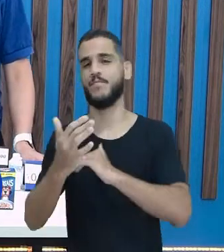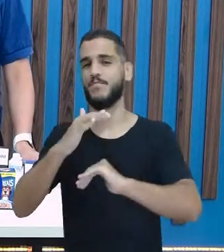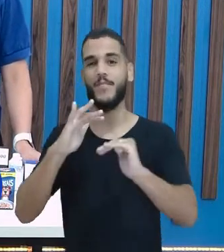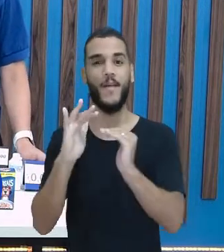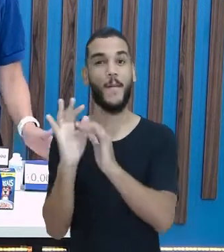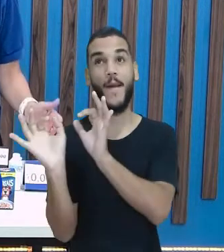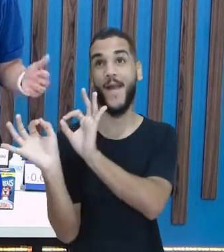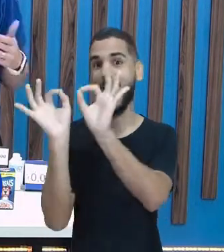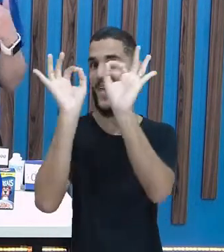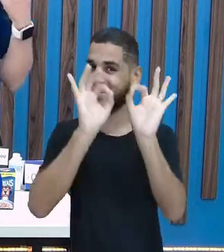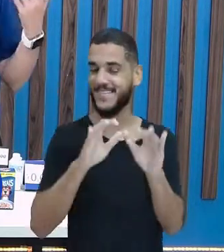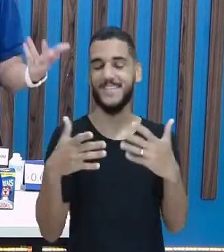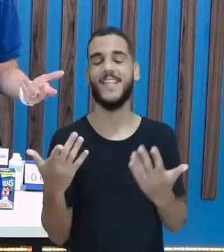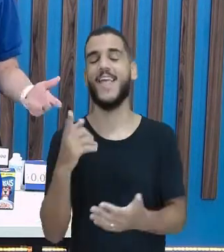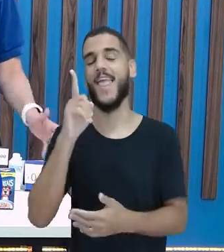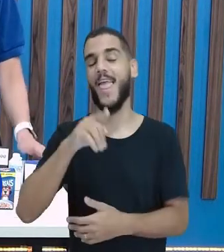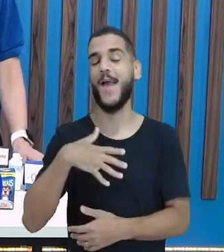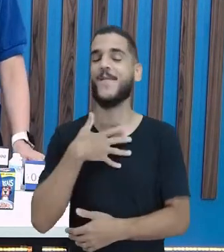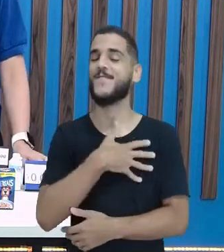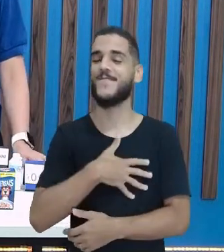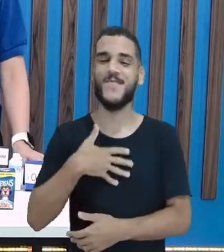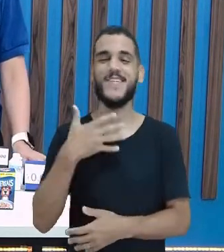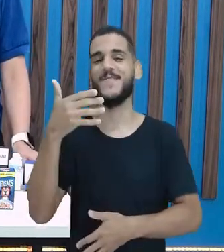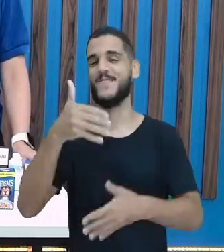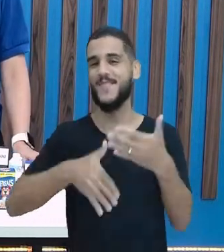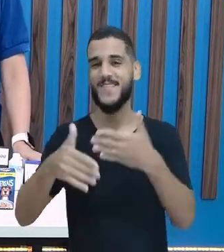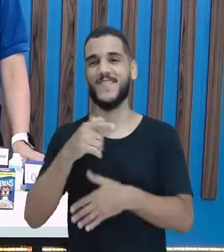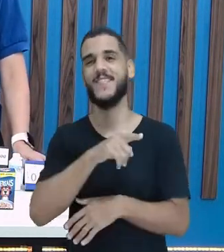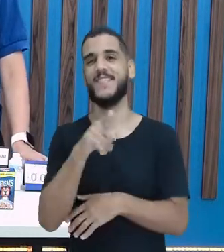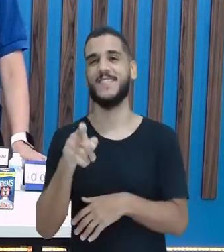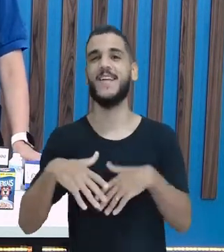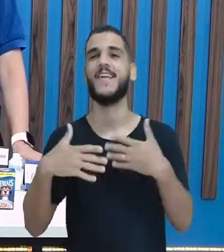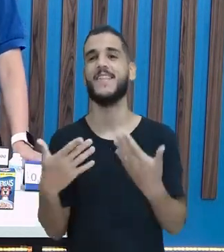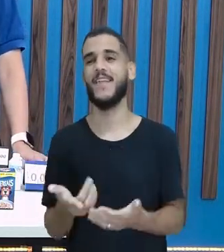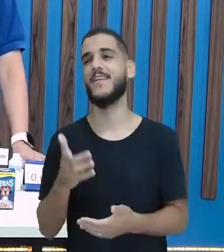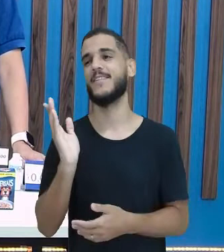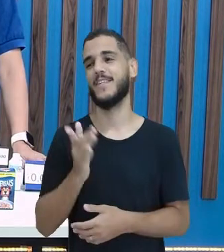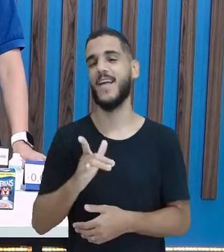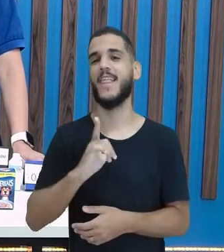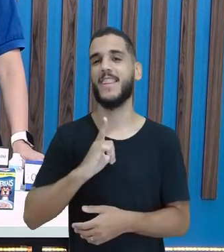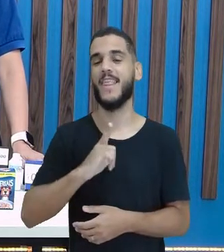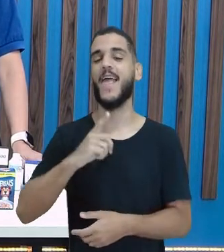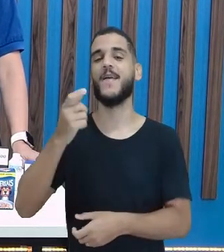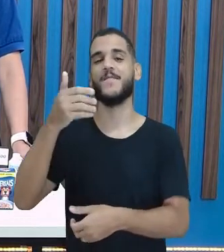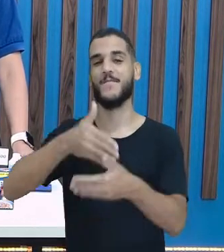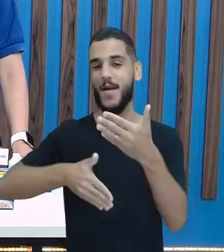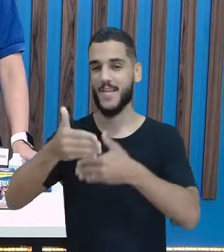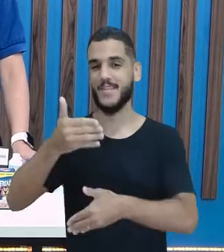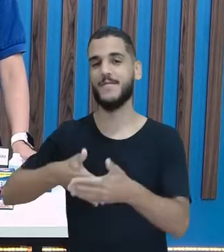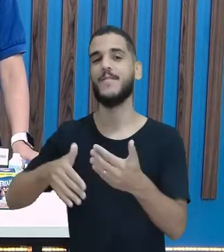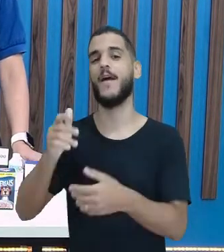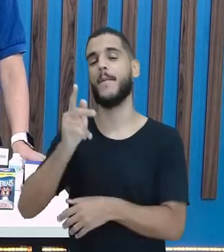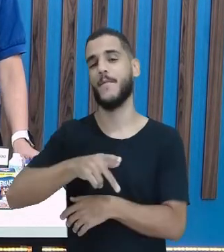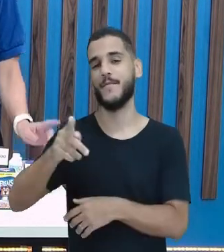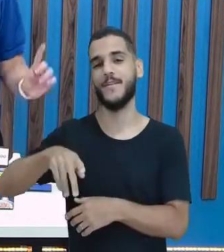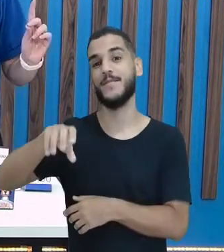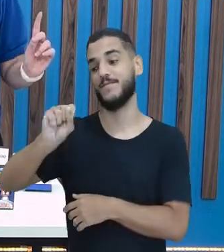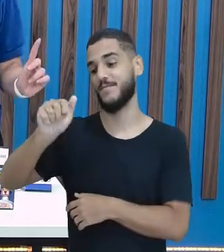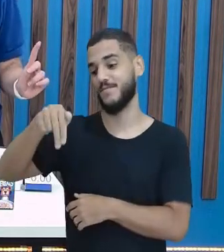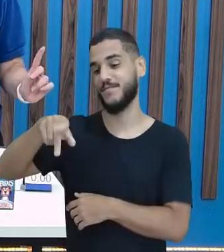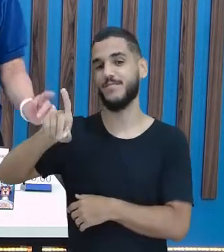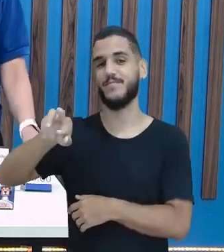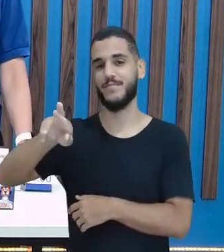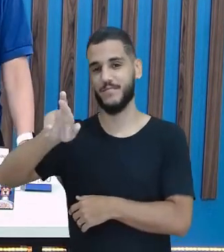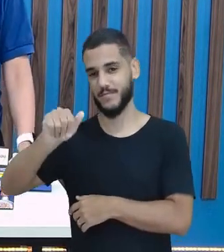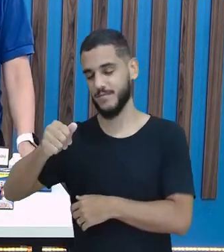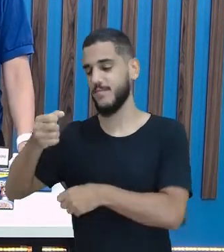nos acompanham. É um prazer enorme estar aqui com vocês. E já temos a participação da professora Sandra lá no